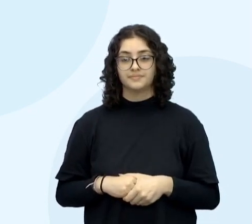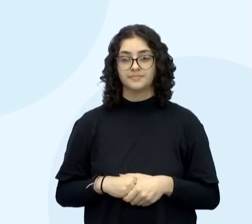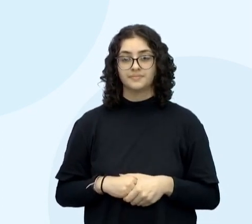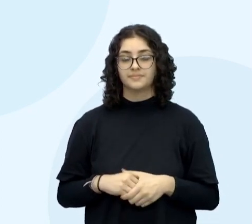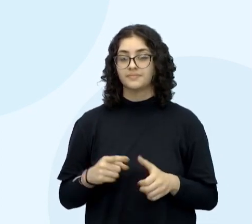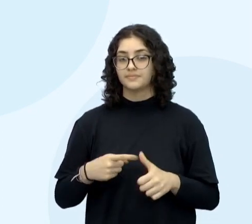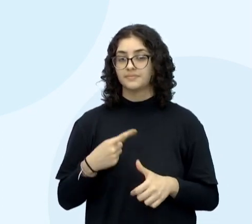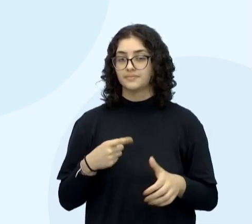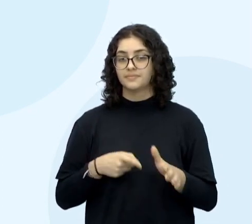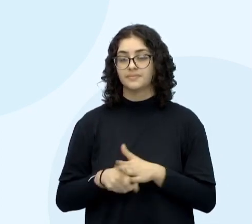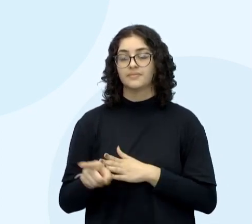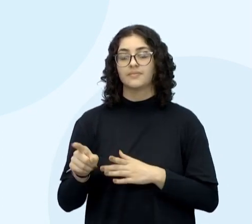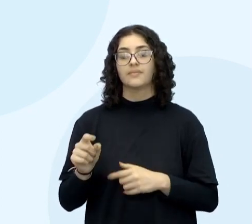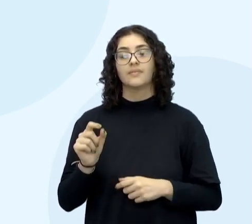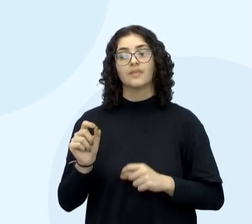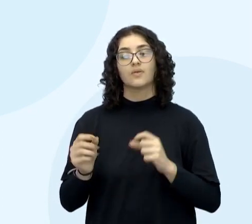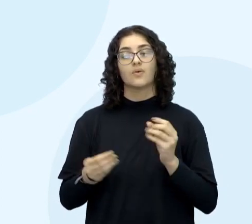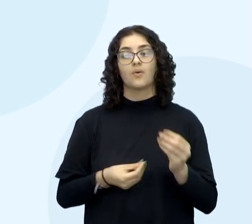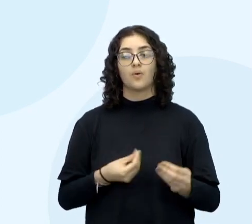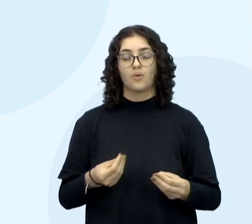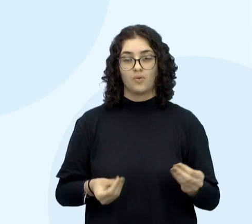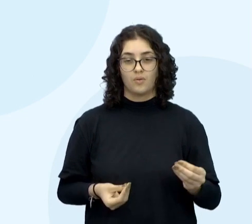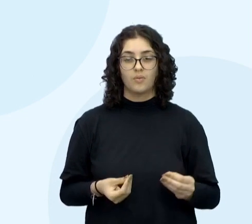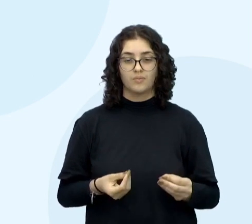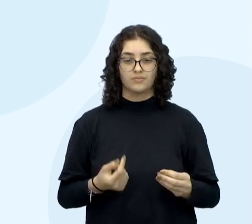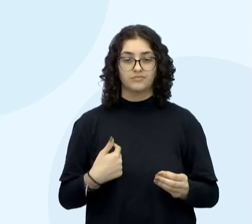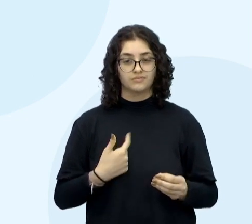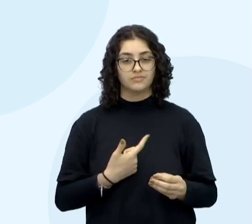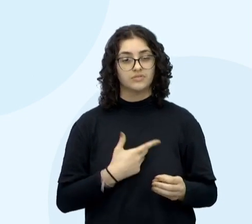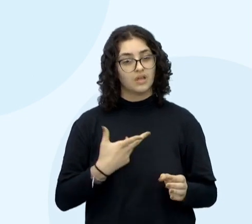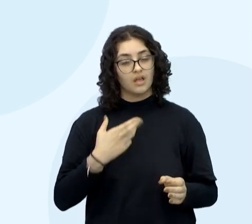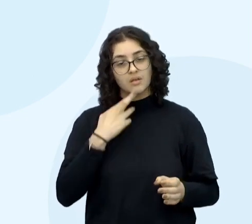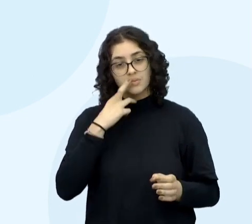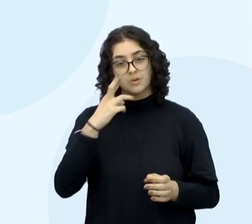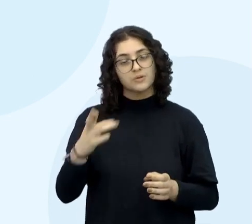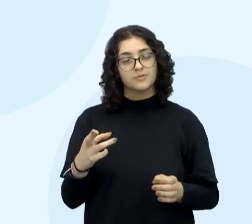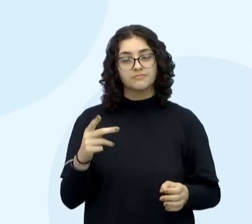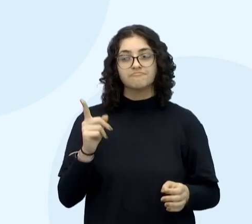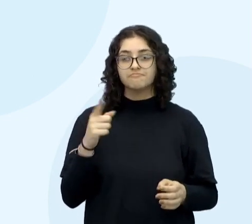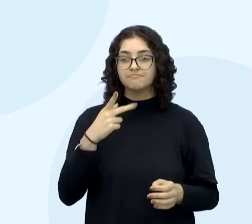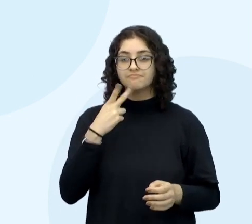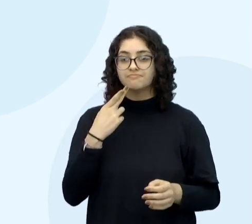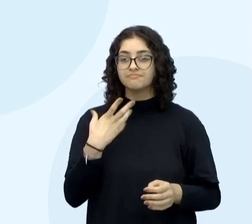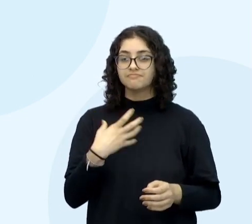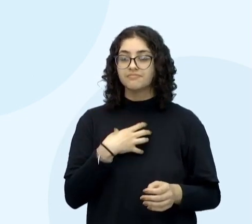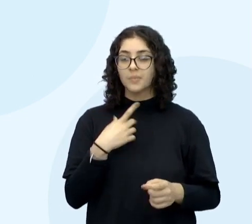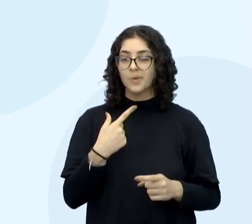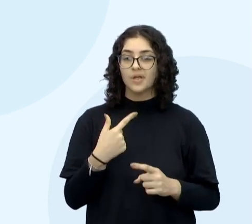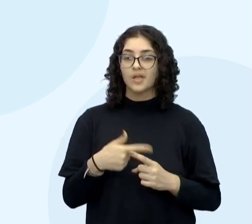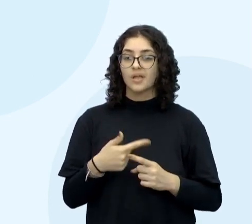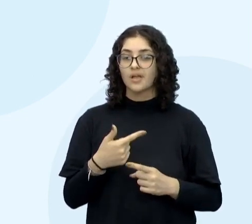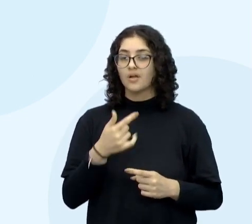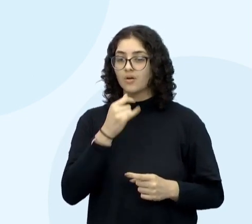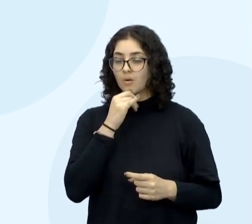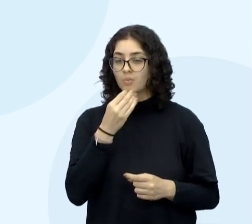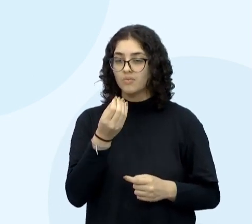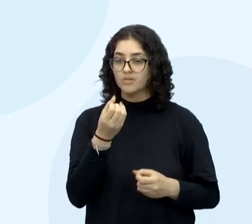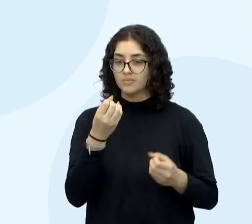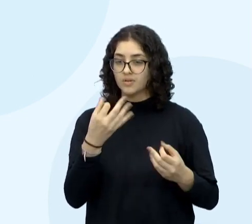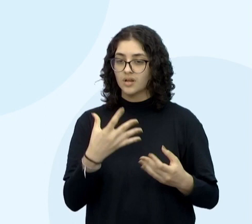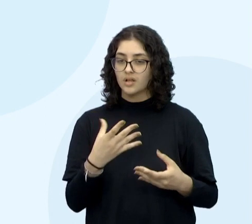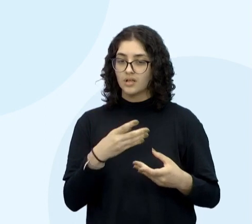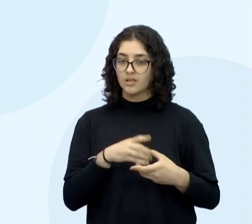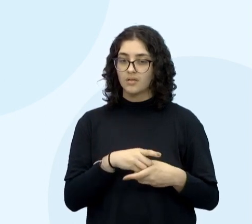pergunta. Embora nós já estamos praticamente respondendo de modo, porque não tem como você falar de democracia e